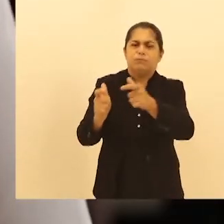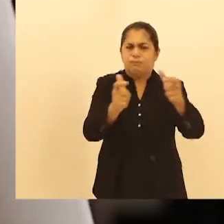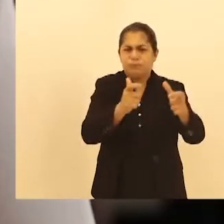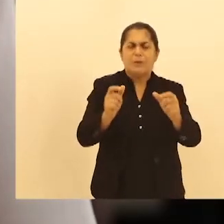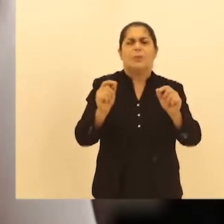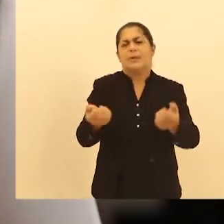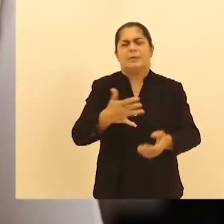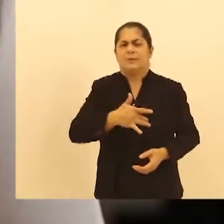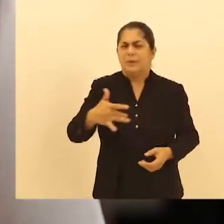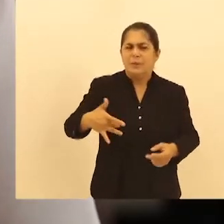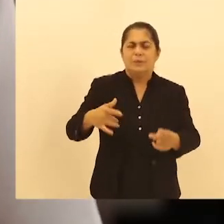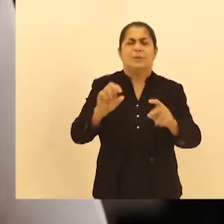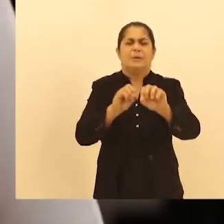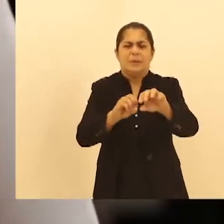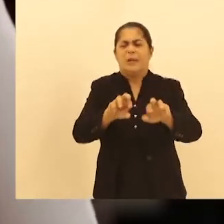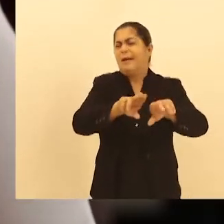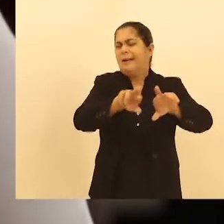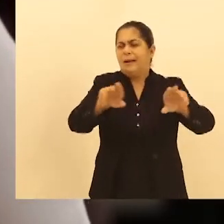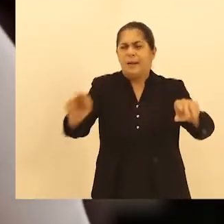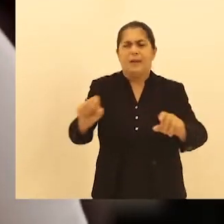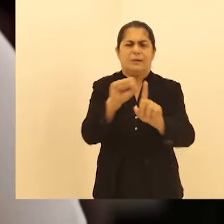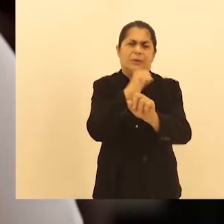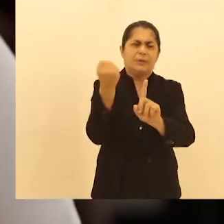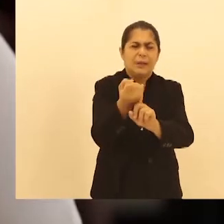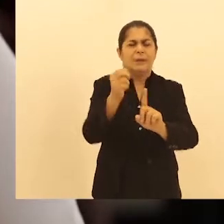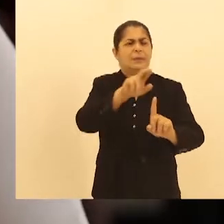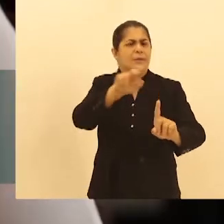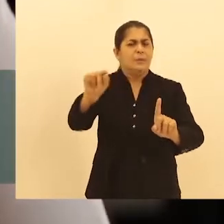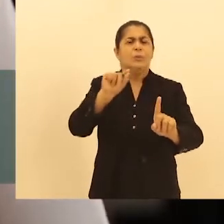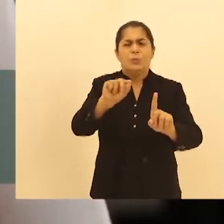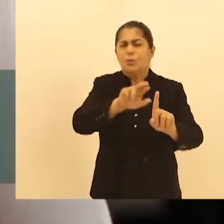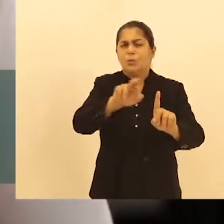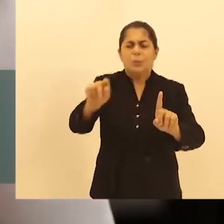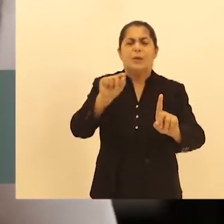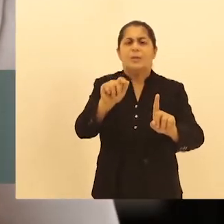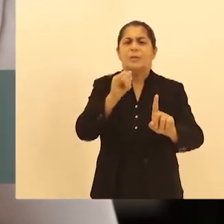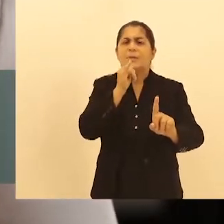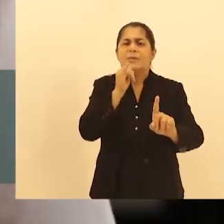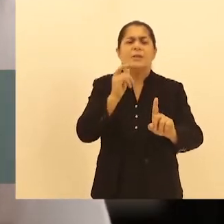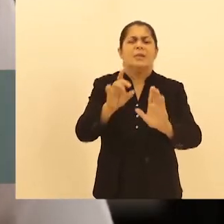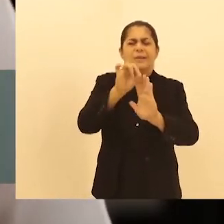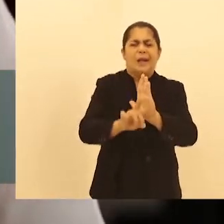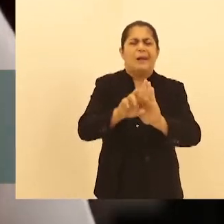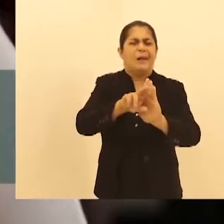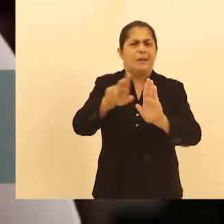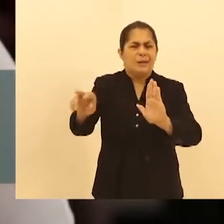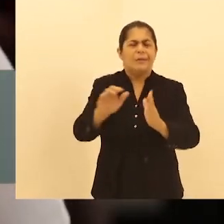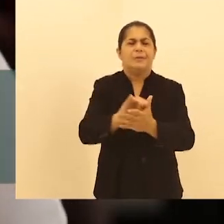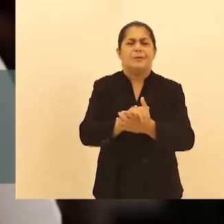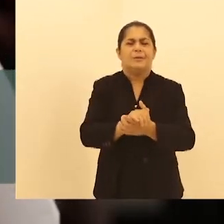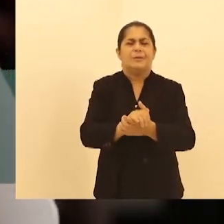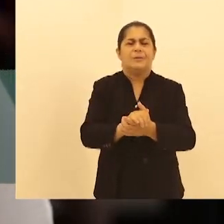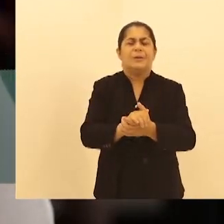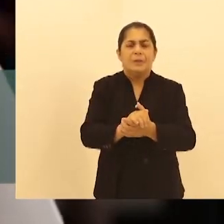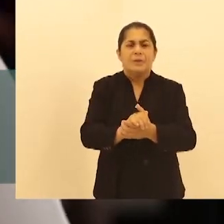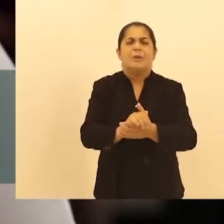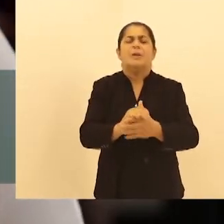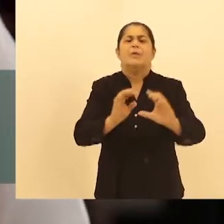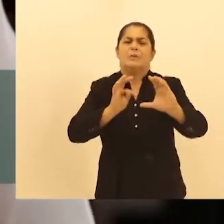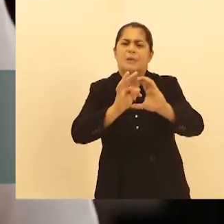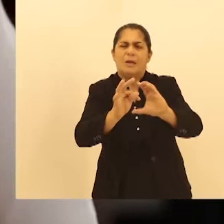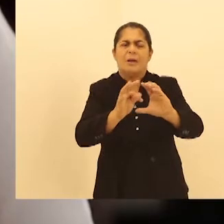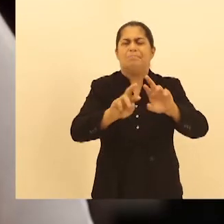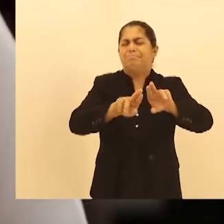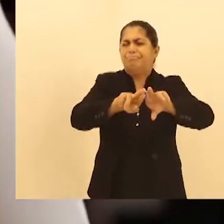da educação da saúde 10 na assistência social órgão de exigibilidade de direitos que é o conselho os conselhos tutelares